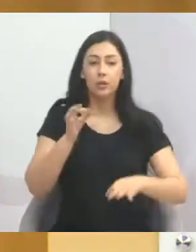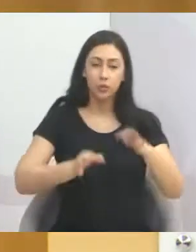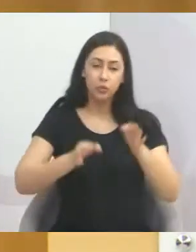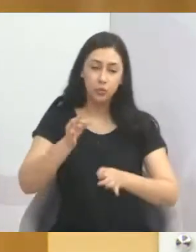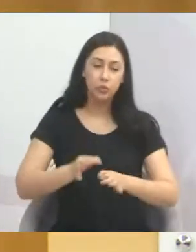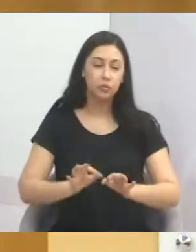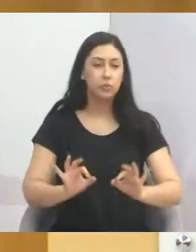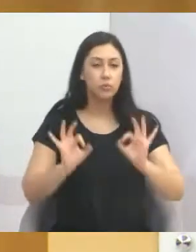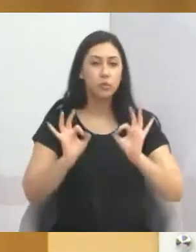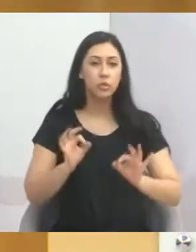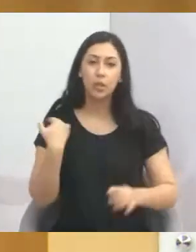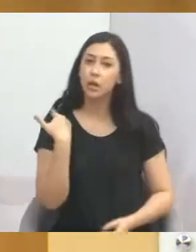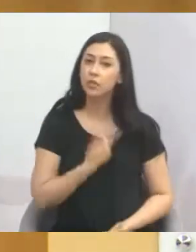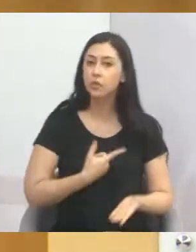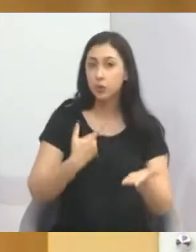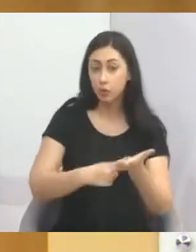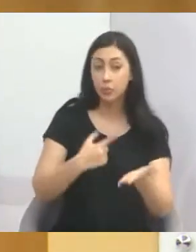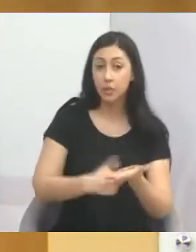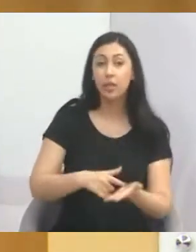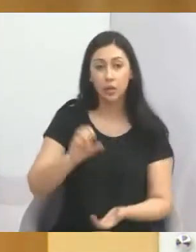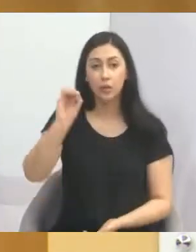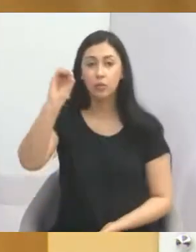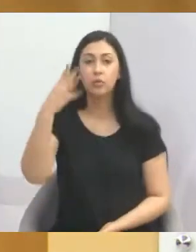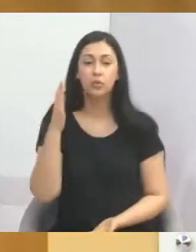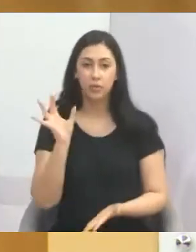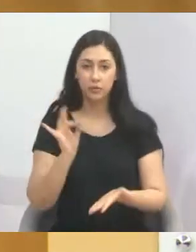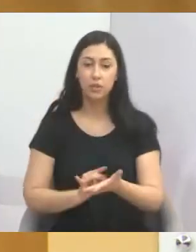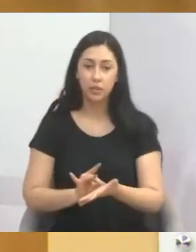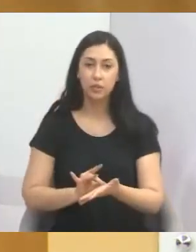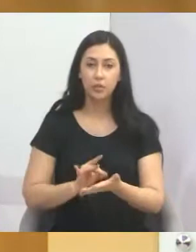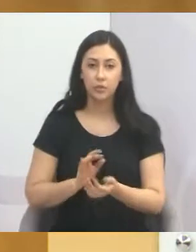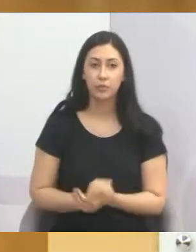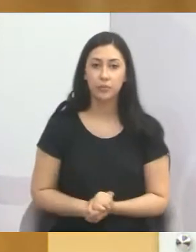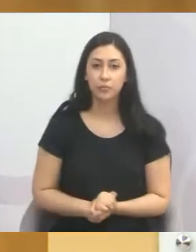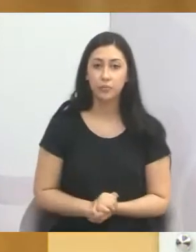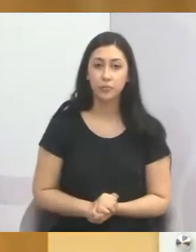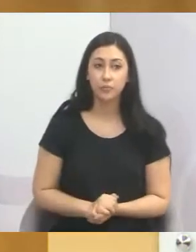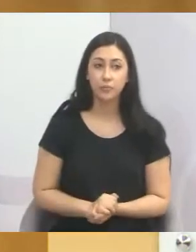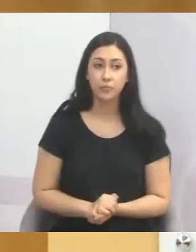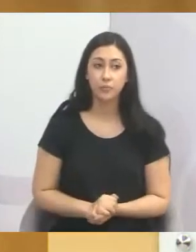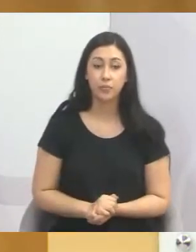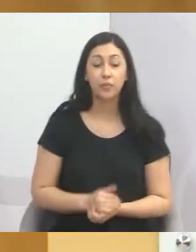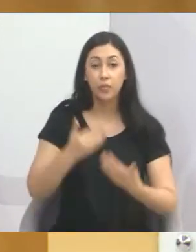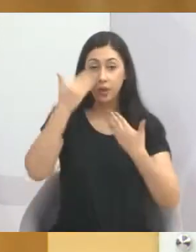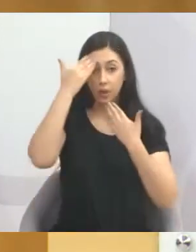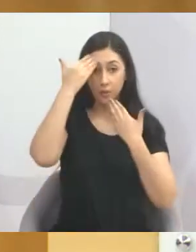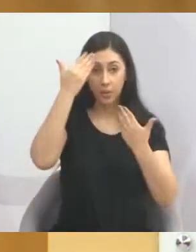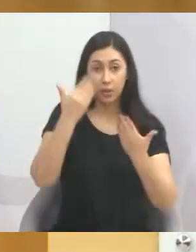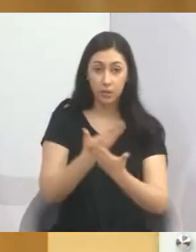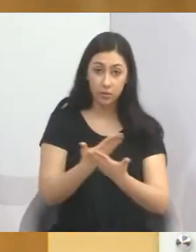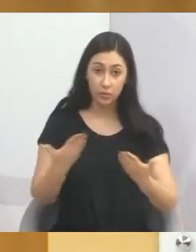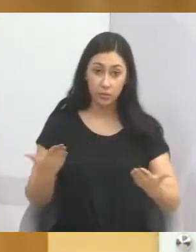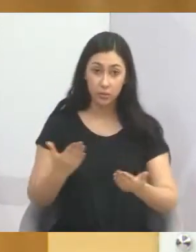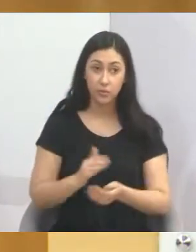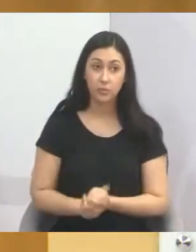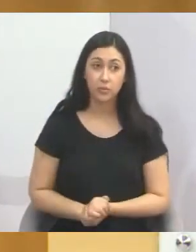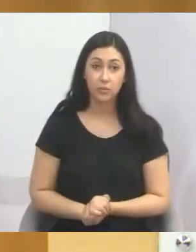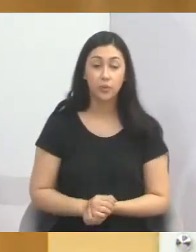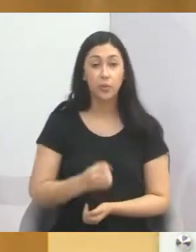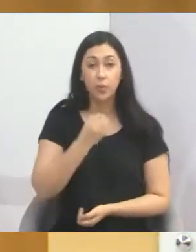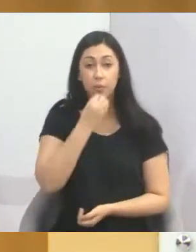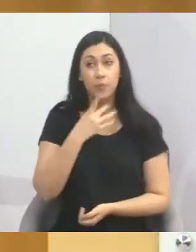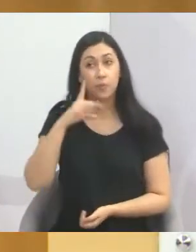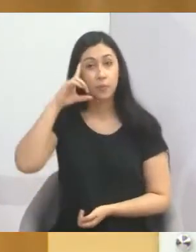gente combinar de ser feito na comunidade que a gente apontar. Meu muito obrigado a todos, um bom